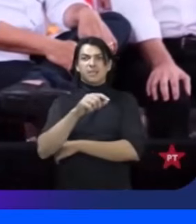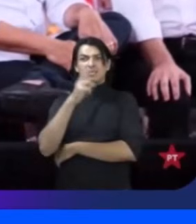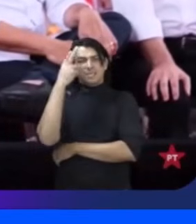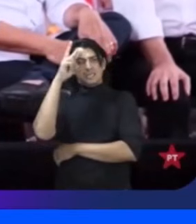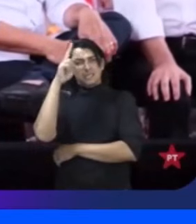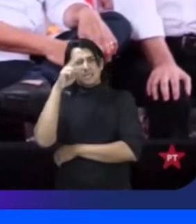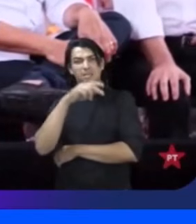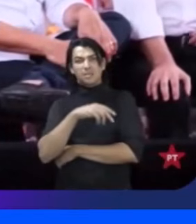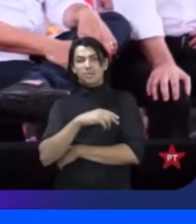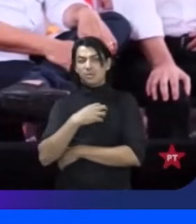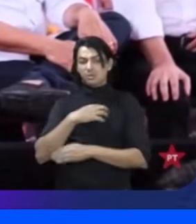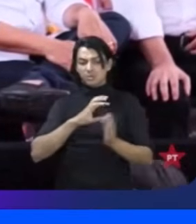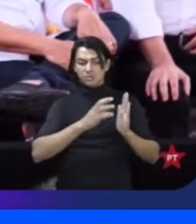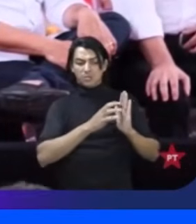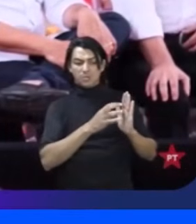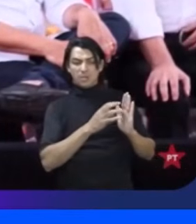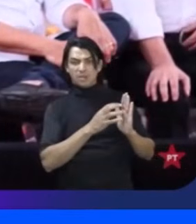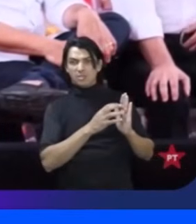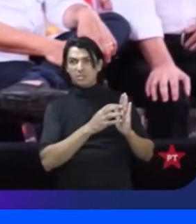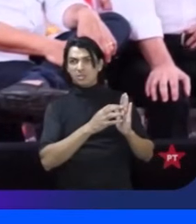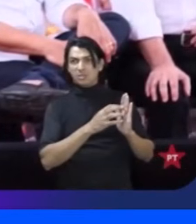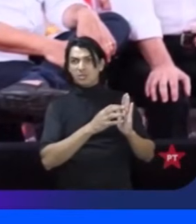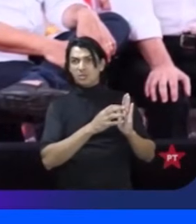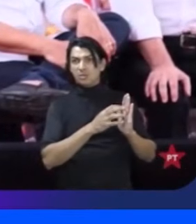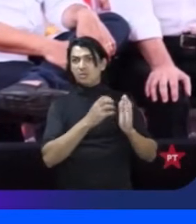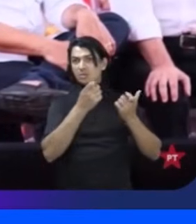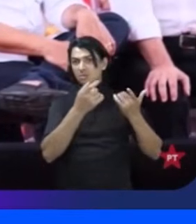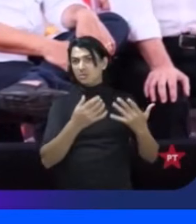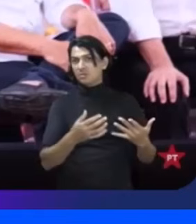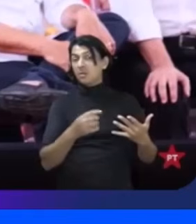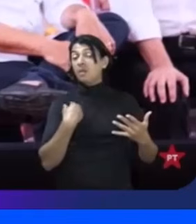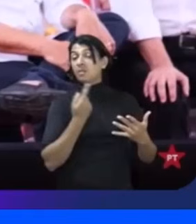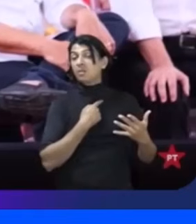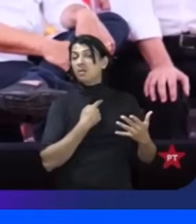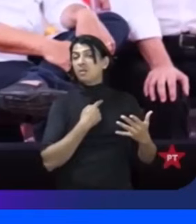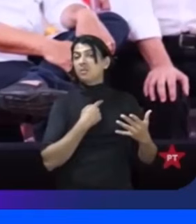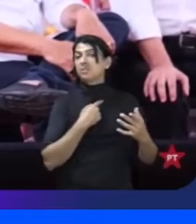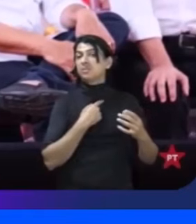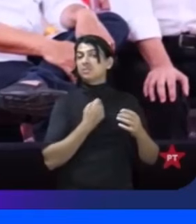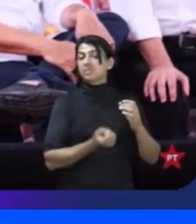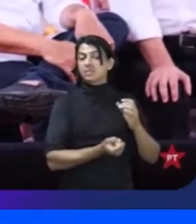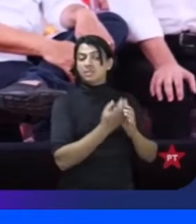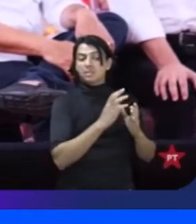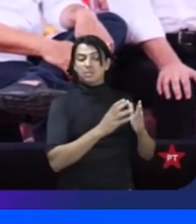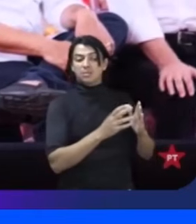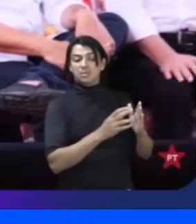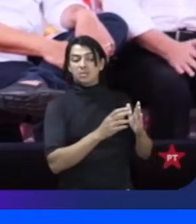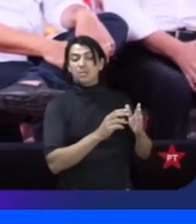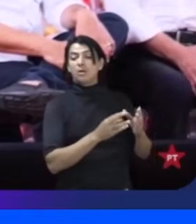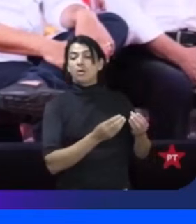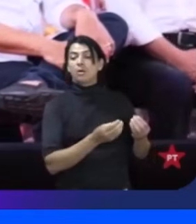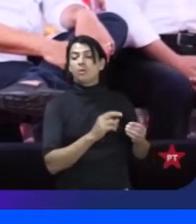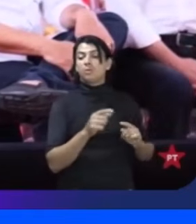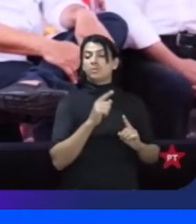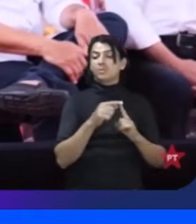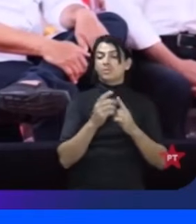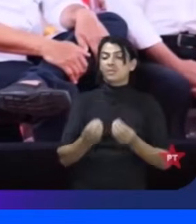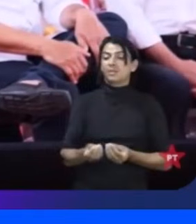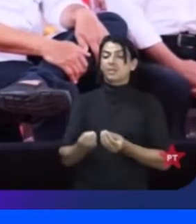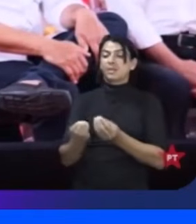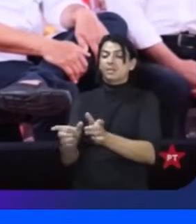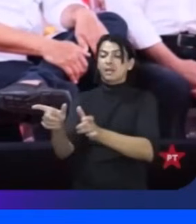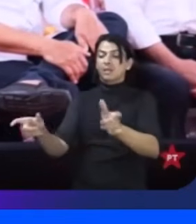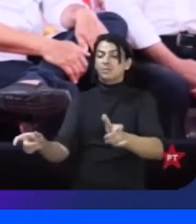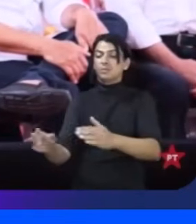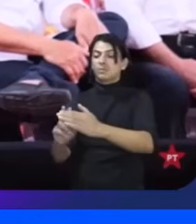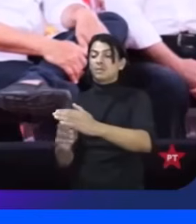Que o nosso partido dizia no manifesto: nós nascemos para dar vez e voz àqueles que não tinham nem vez e